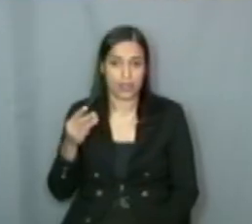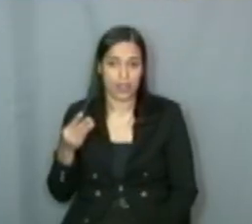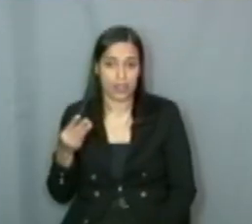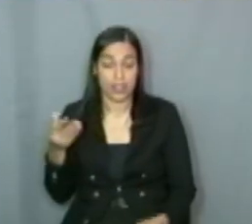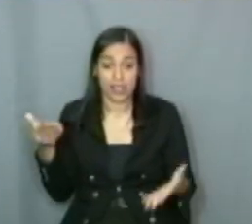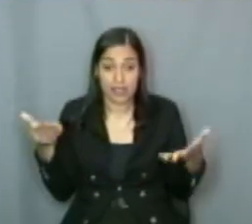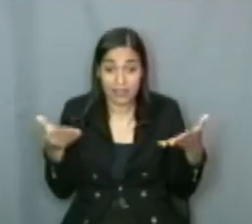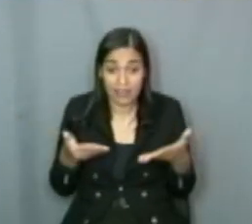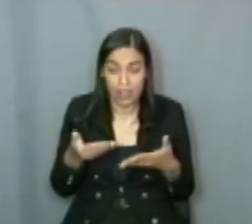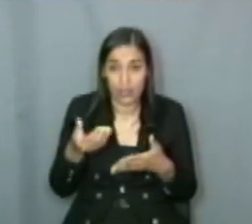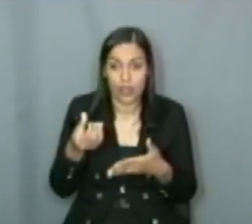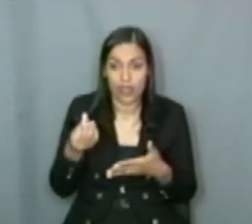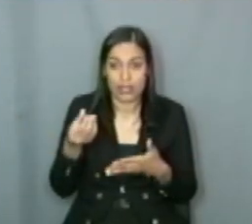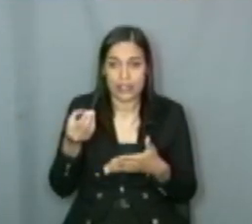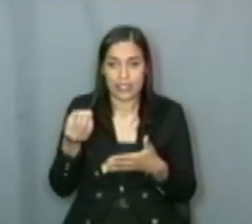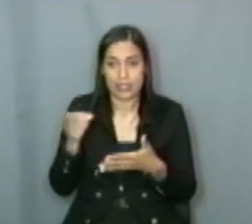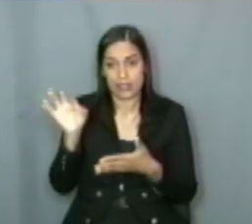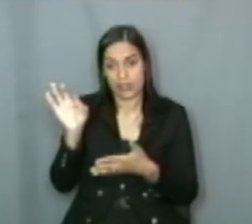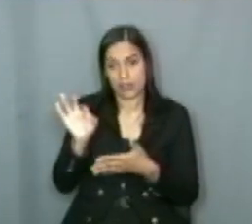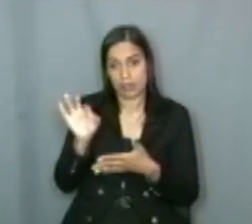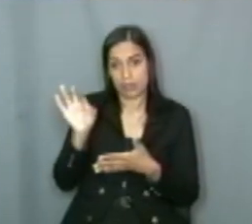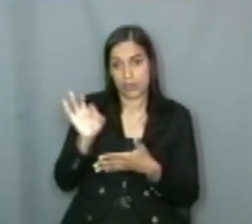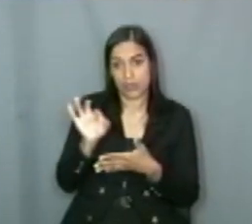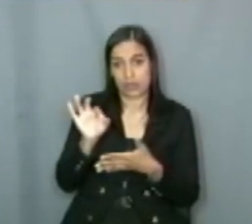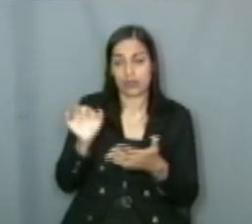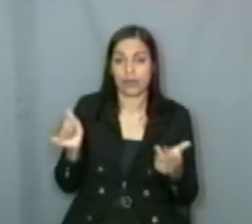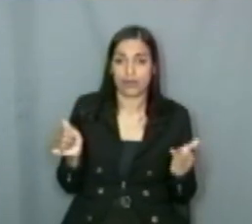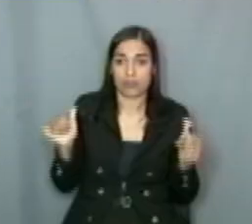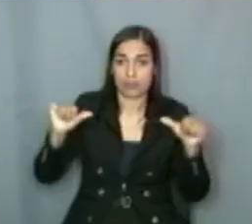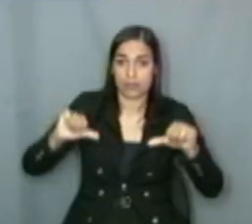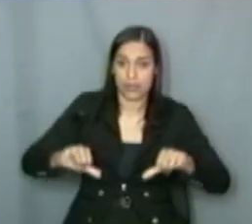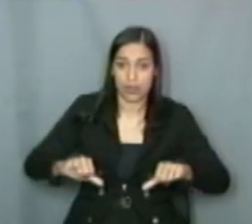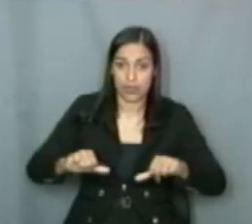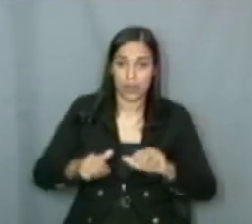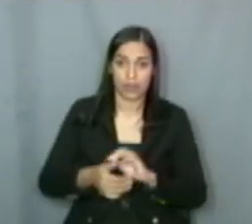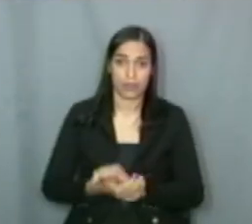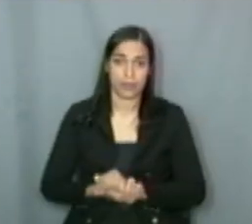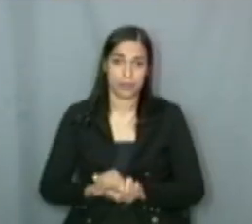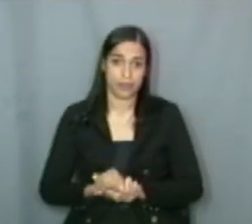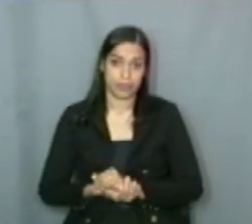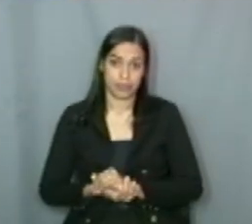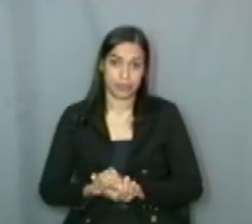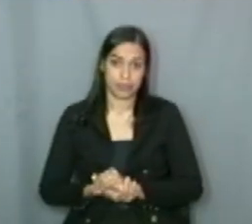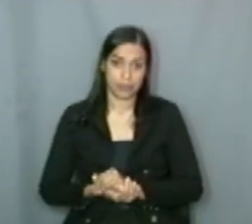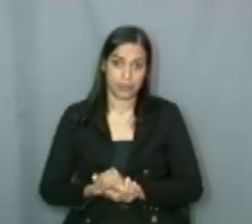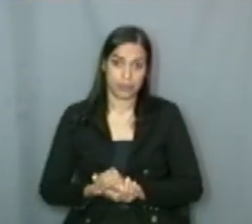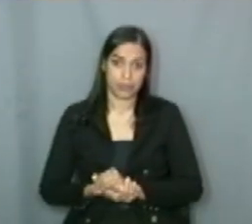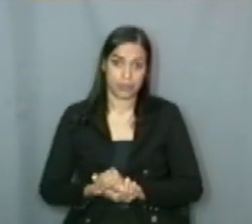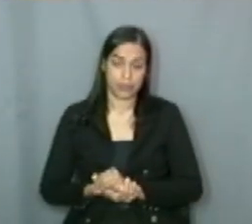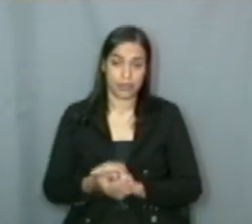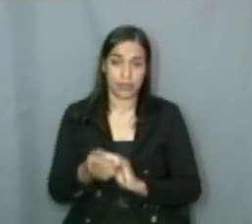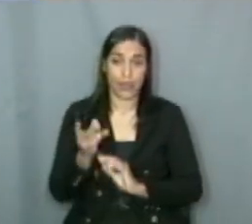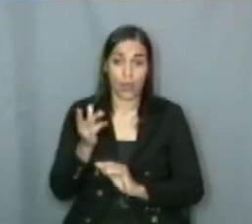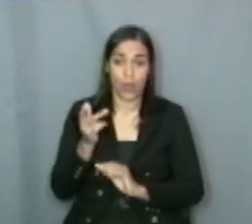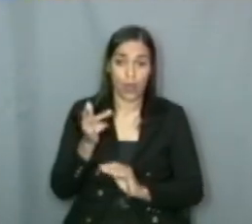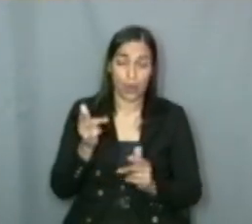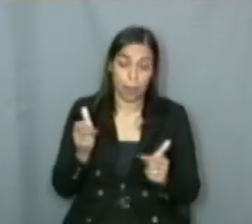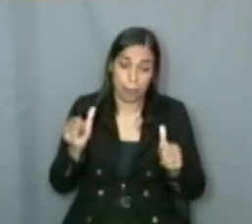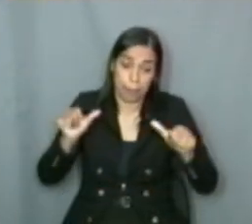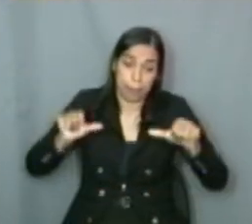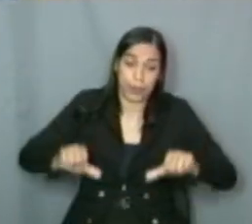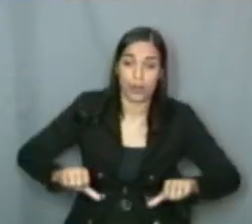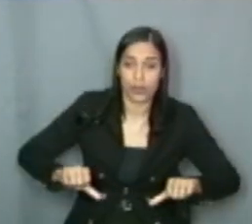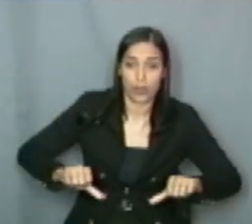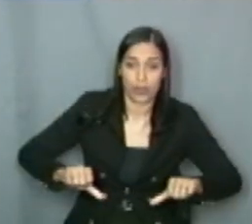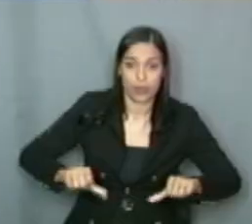Chegou agora a 60. Piorou. Ele conseguiu nem deixar do jeito que estava. Ele piorou.